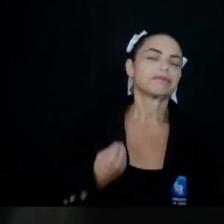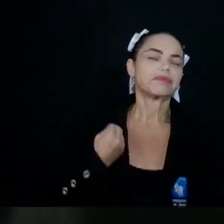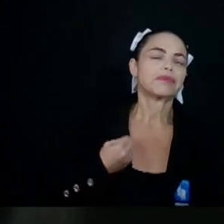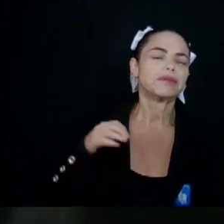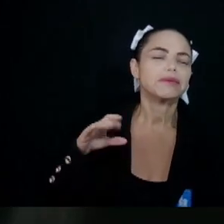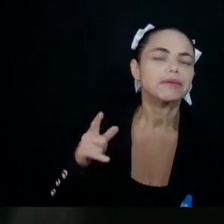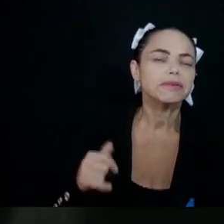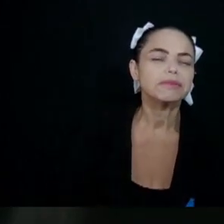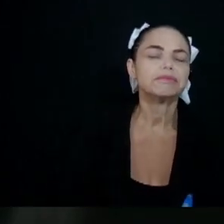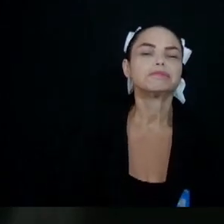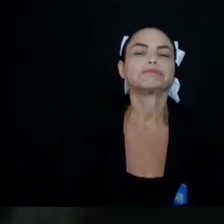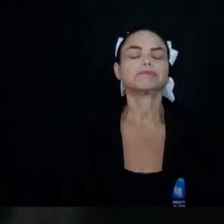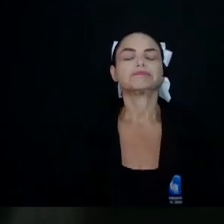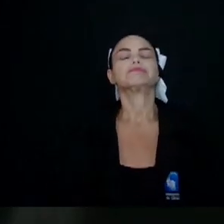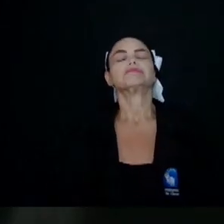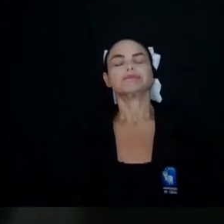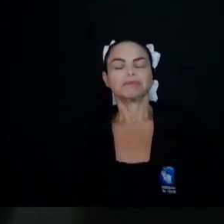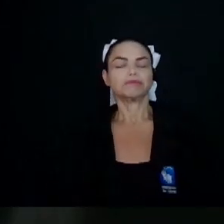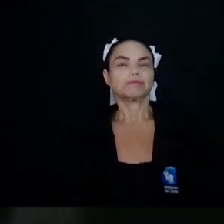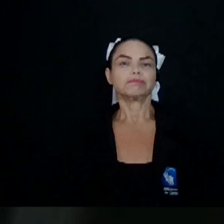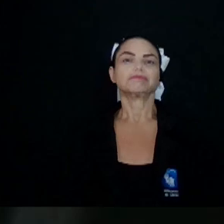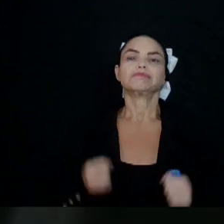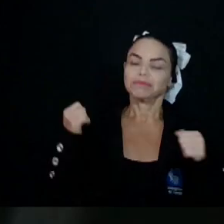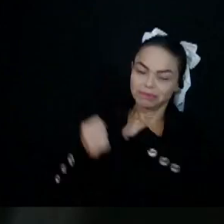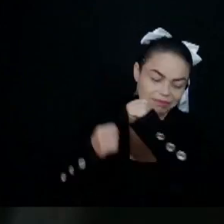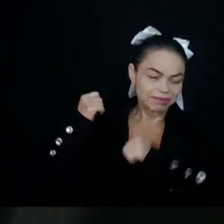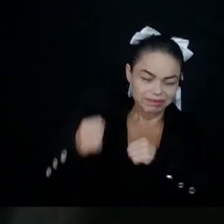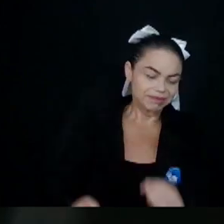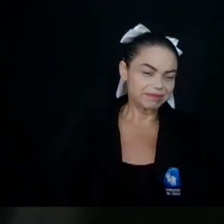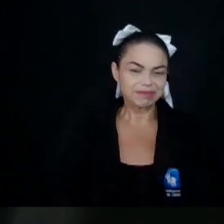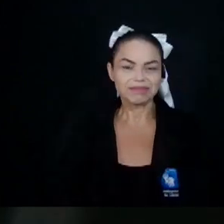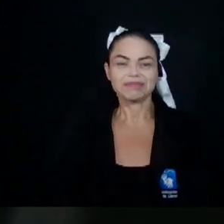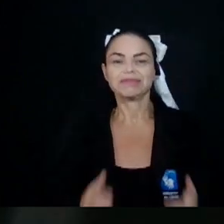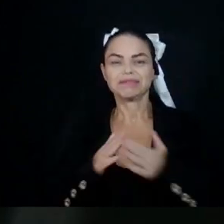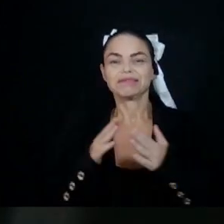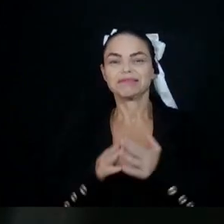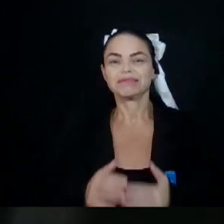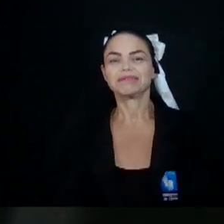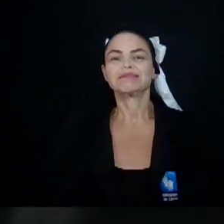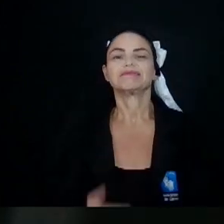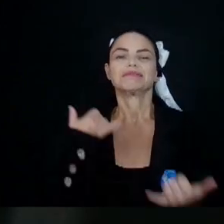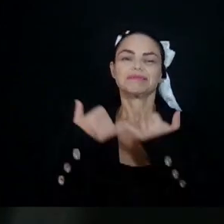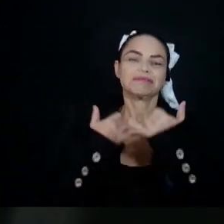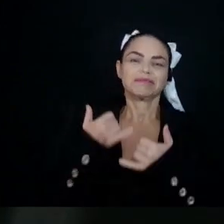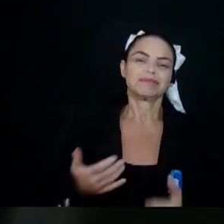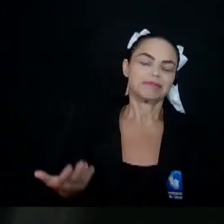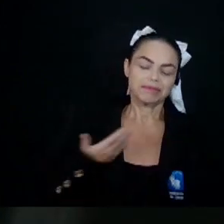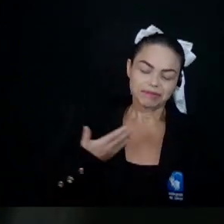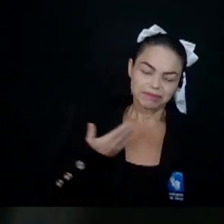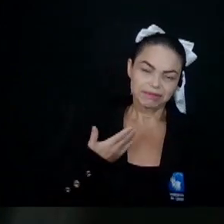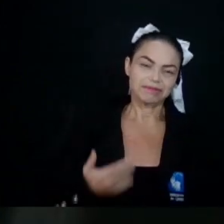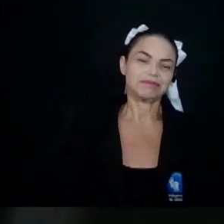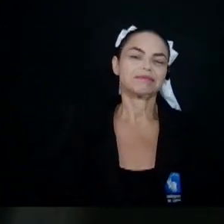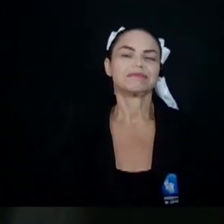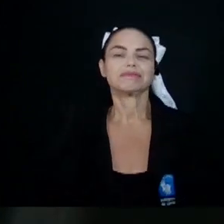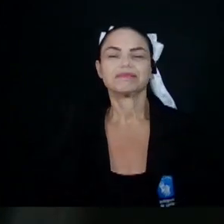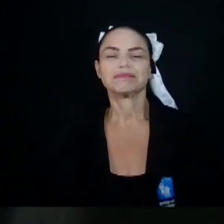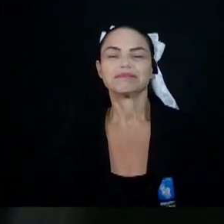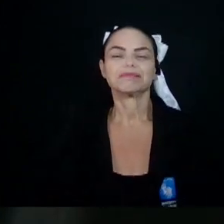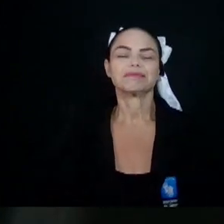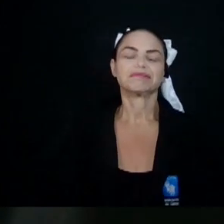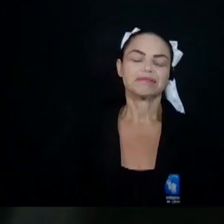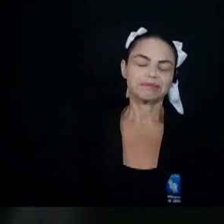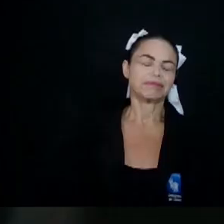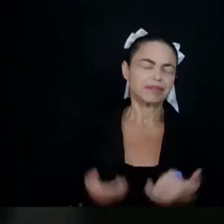lá, entre aspas, né, vai sair correndo assim, mas se você mora em um lugar que você pode brincar na rua com seus amigos, que tem uma segurança, né? Vai fazer isso,